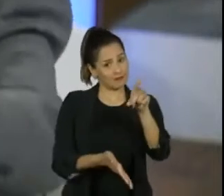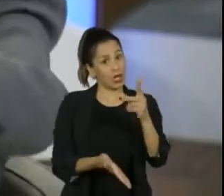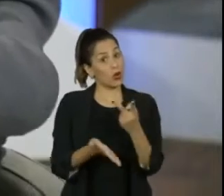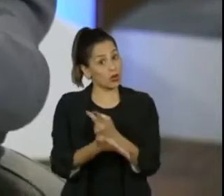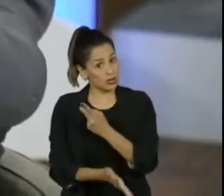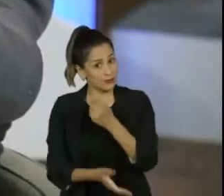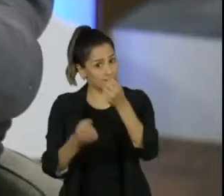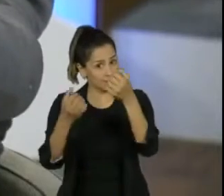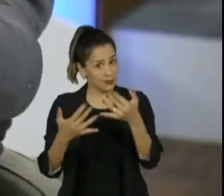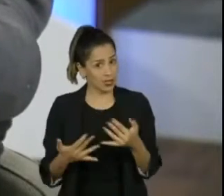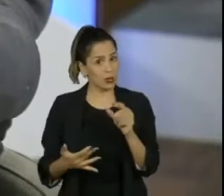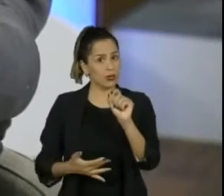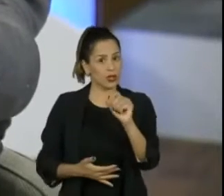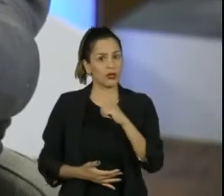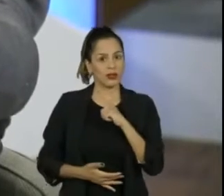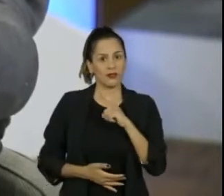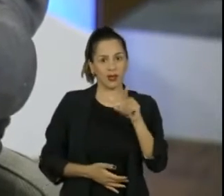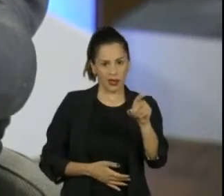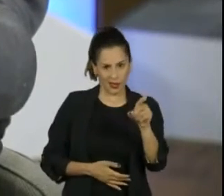Então, a quanto é,